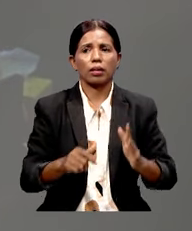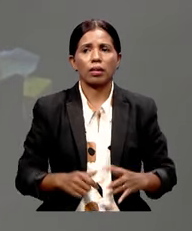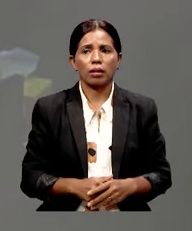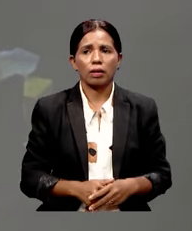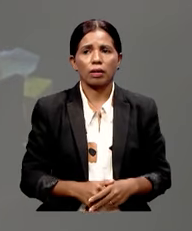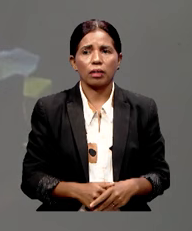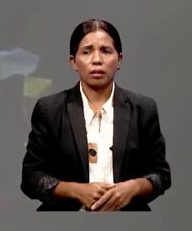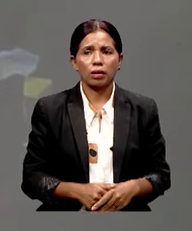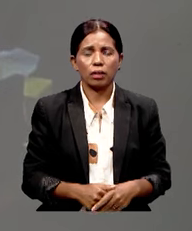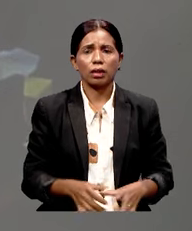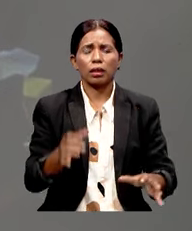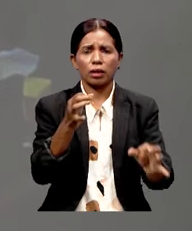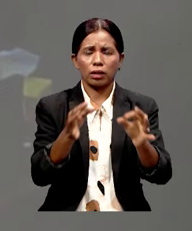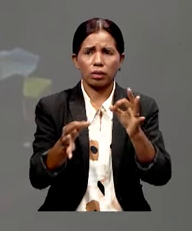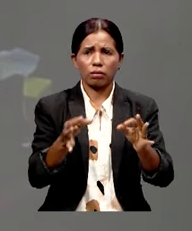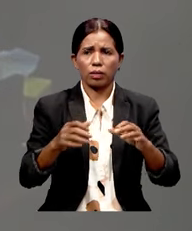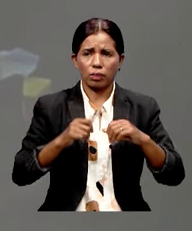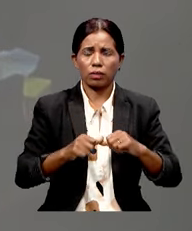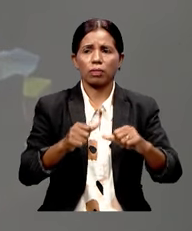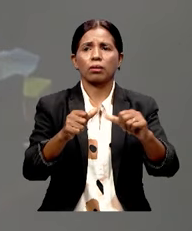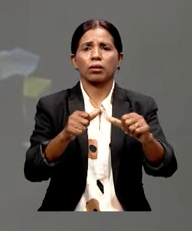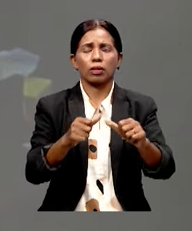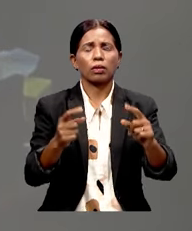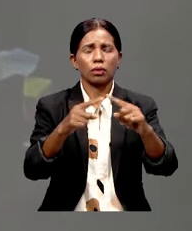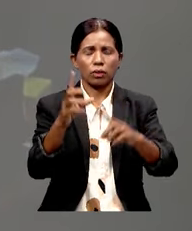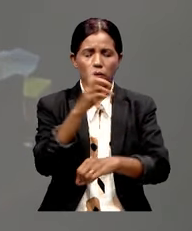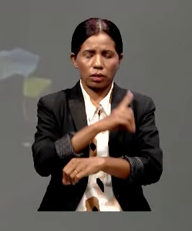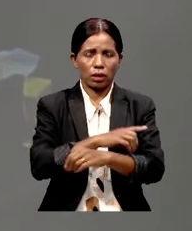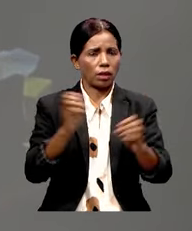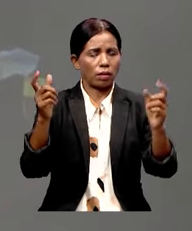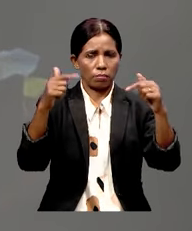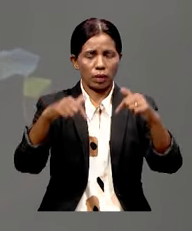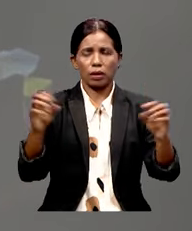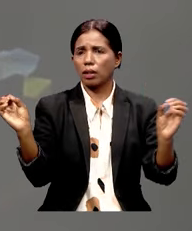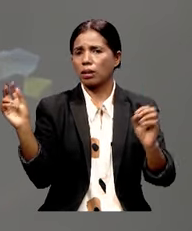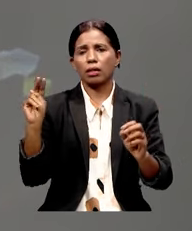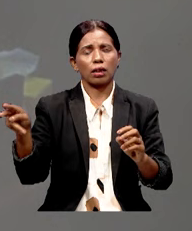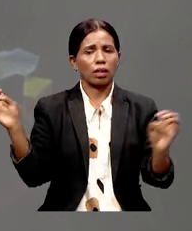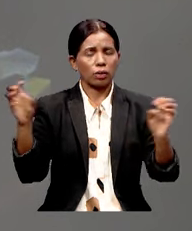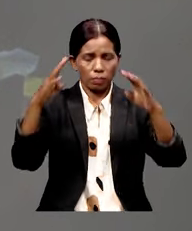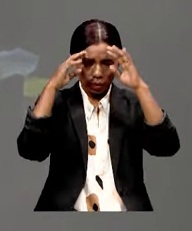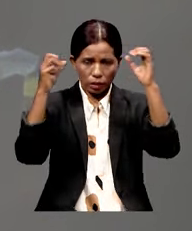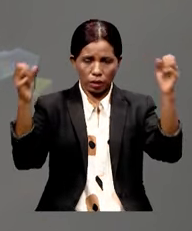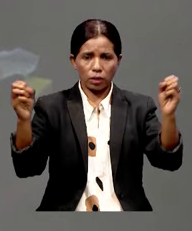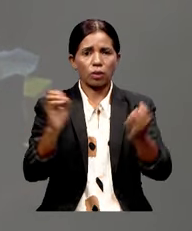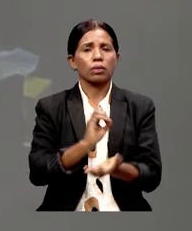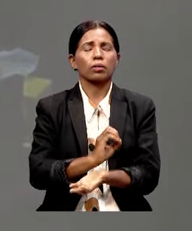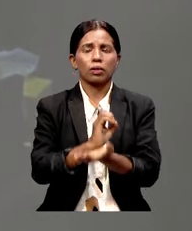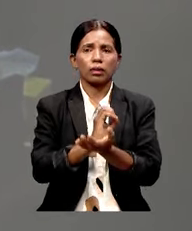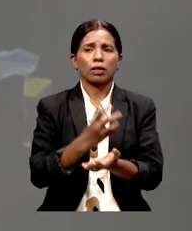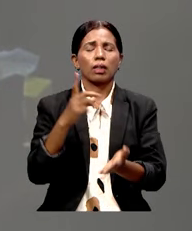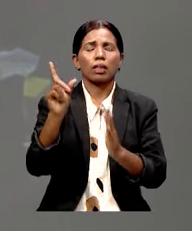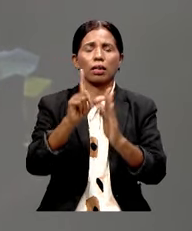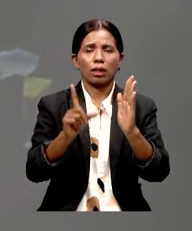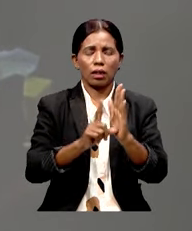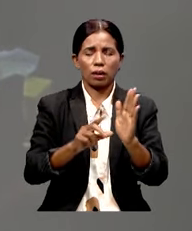neve se continuamos ou la bele maior na tamnia os presidente autoridade ona lei te promulga publica